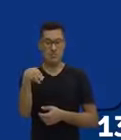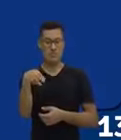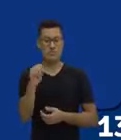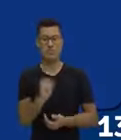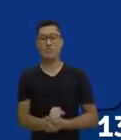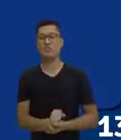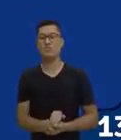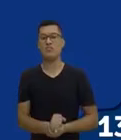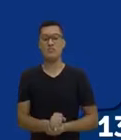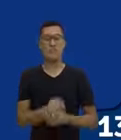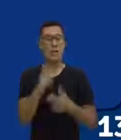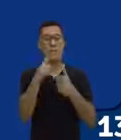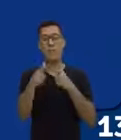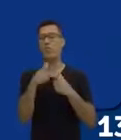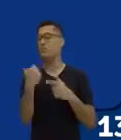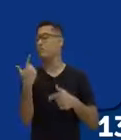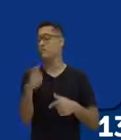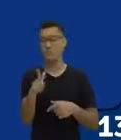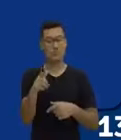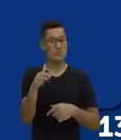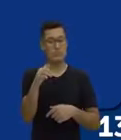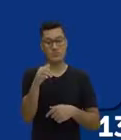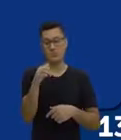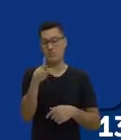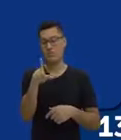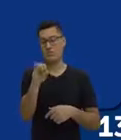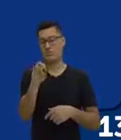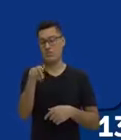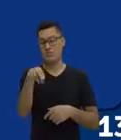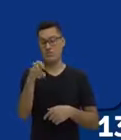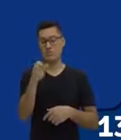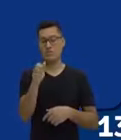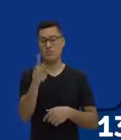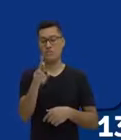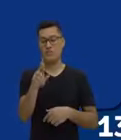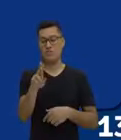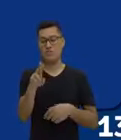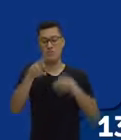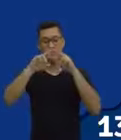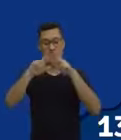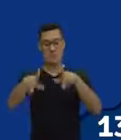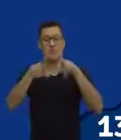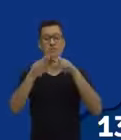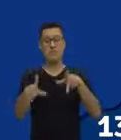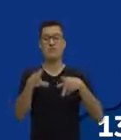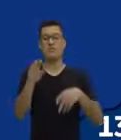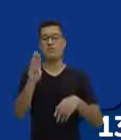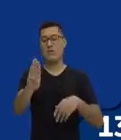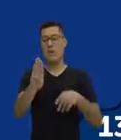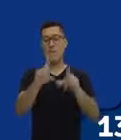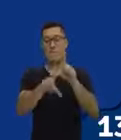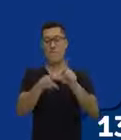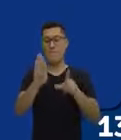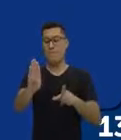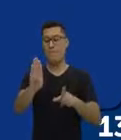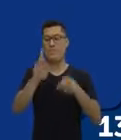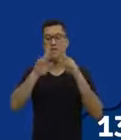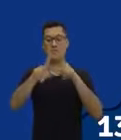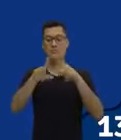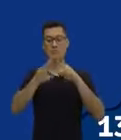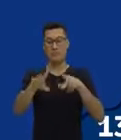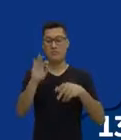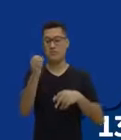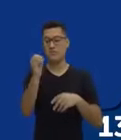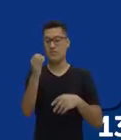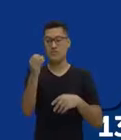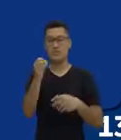vai ser linear porque o nosso B ele é diferente aí. De zero, né? O nosso B ele vale 400, correto,